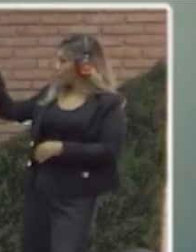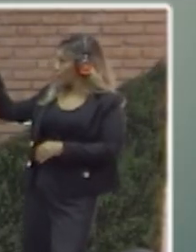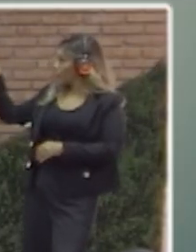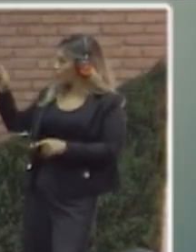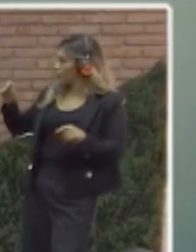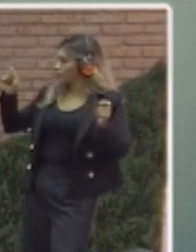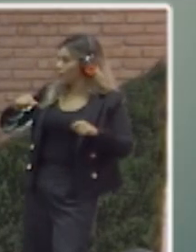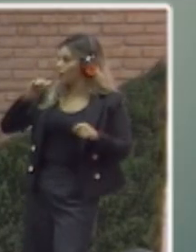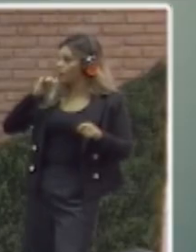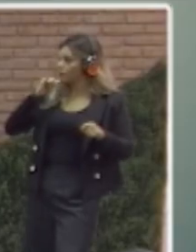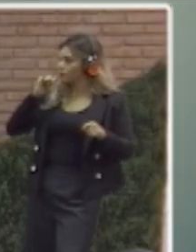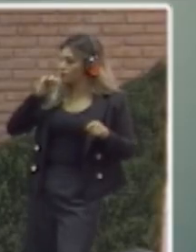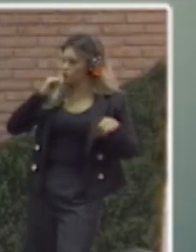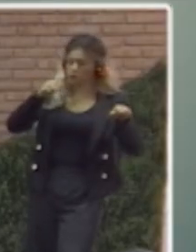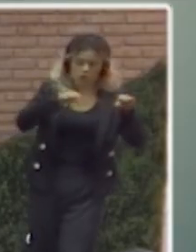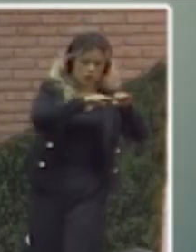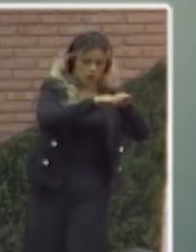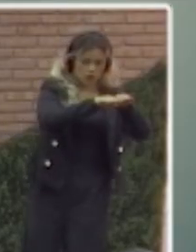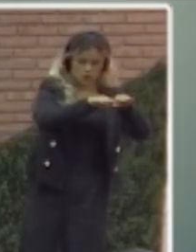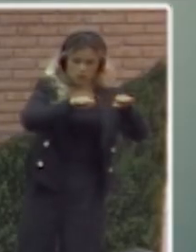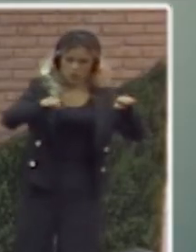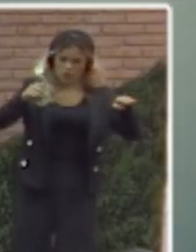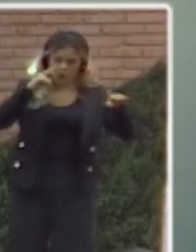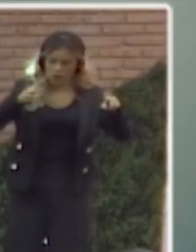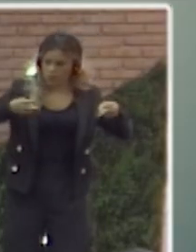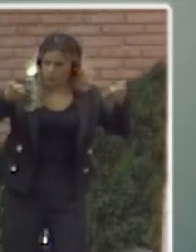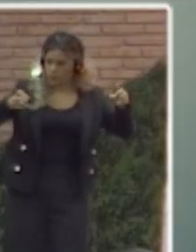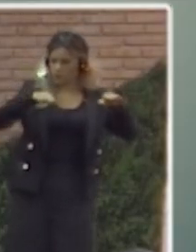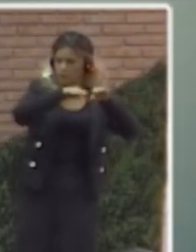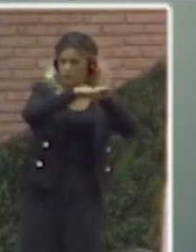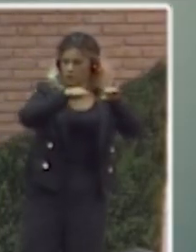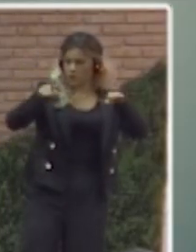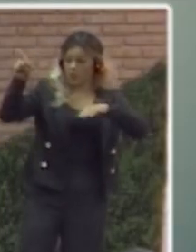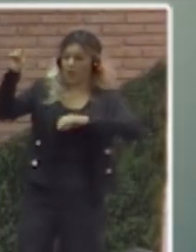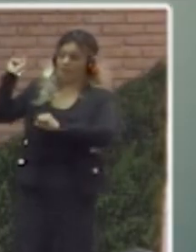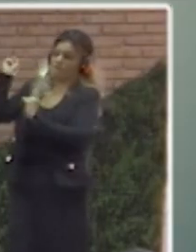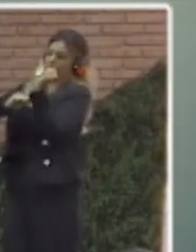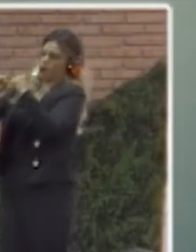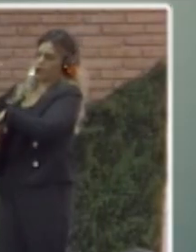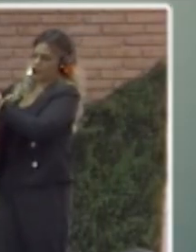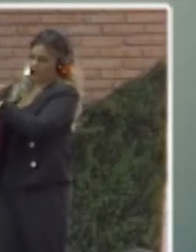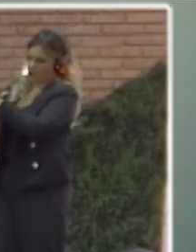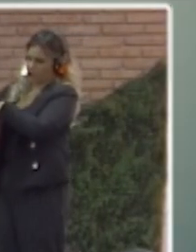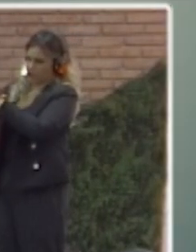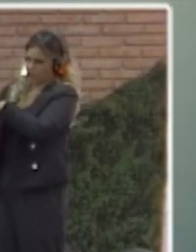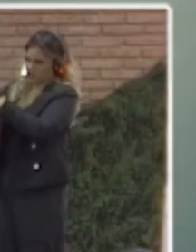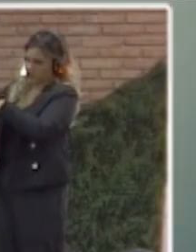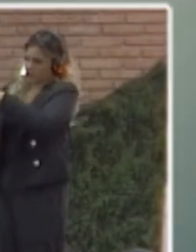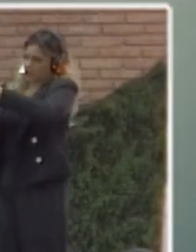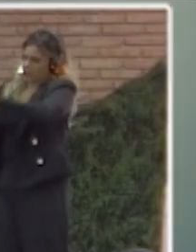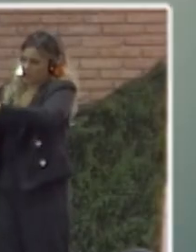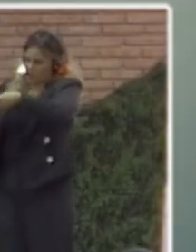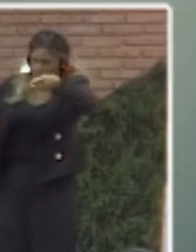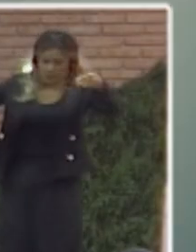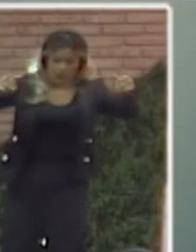a gente constrói todo esse painel na fábrica, a gente traz para o site e a gente